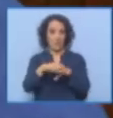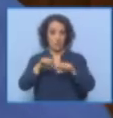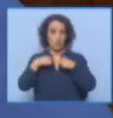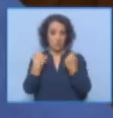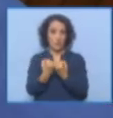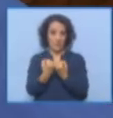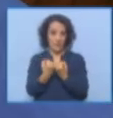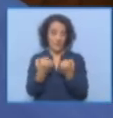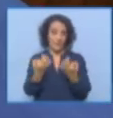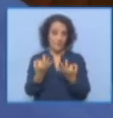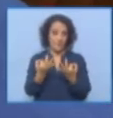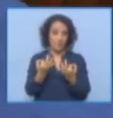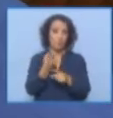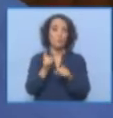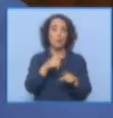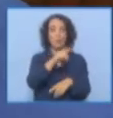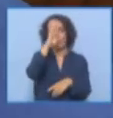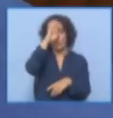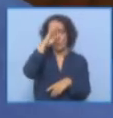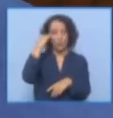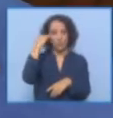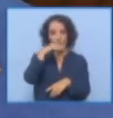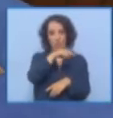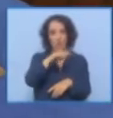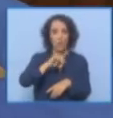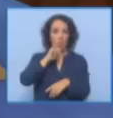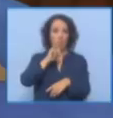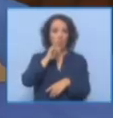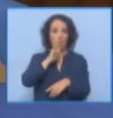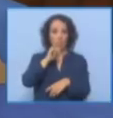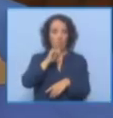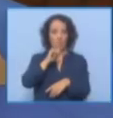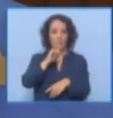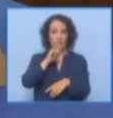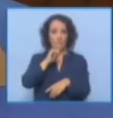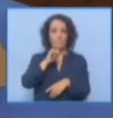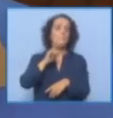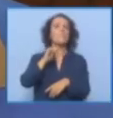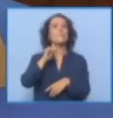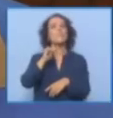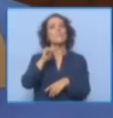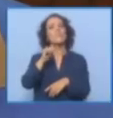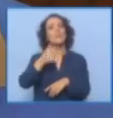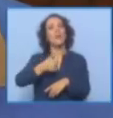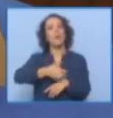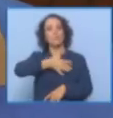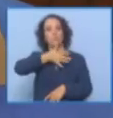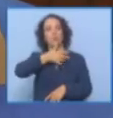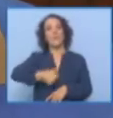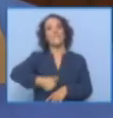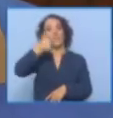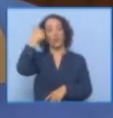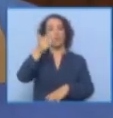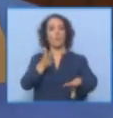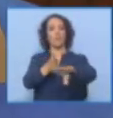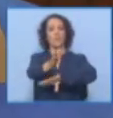vez mais, sobretudo porque o Bolsonaro foi sobretudo aí que atuou. Até no discurso de vitória foi um direto no Facebook, não é? Que mudança